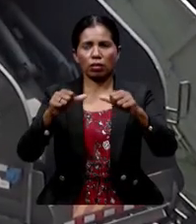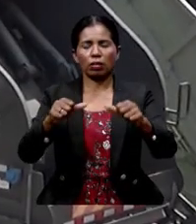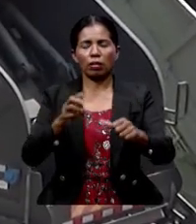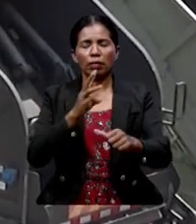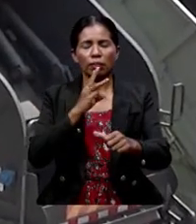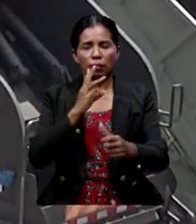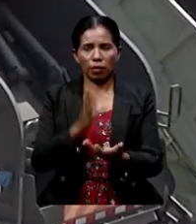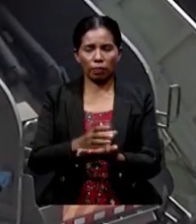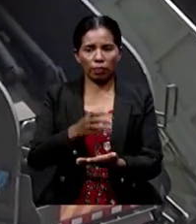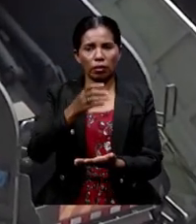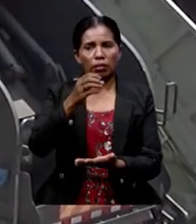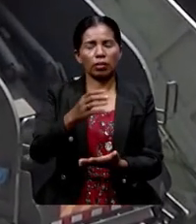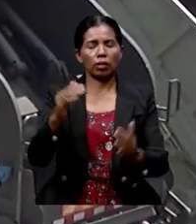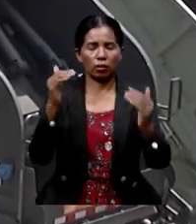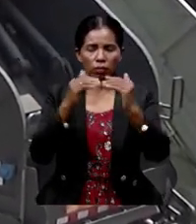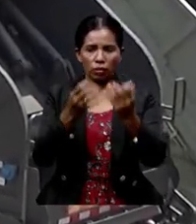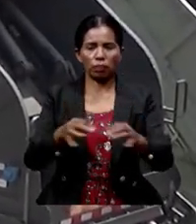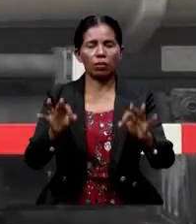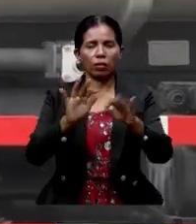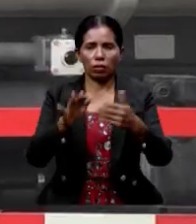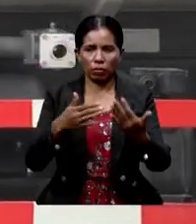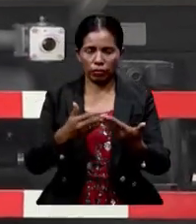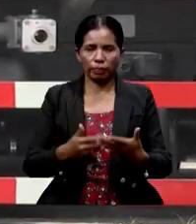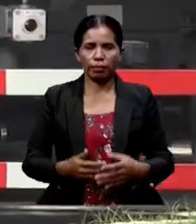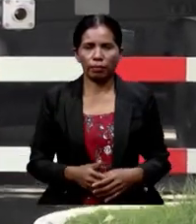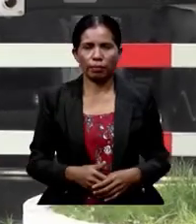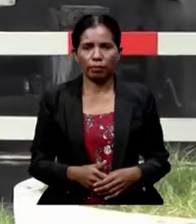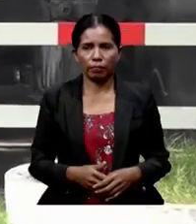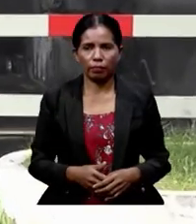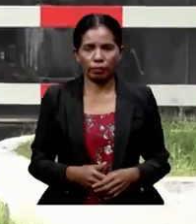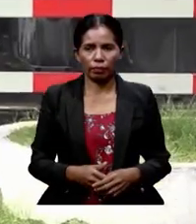plástico, e a cerimônia importante será Romalo Neves, Jaime dos Santos, Yemeni.